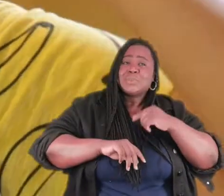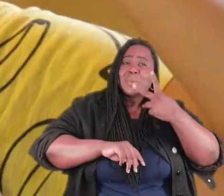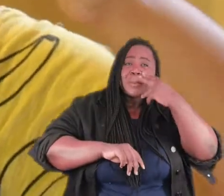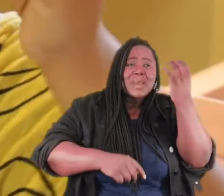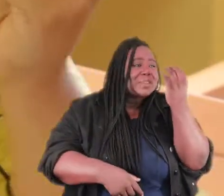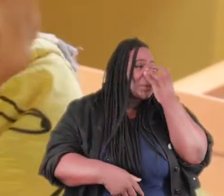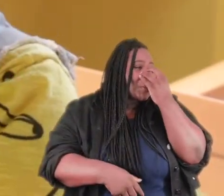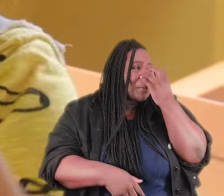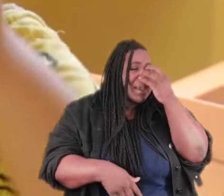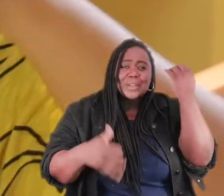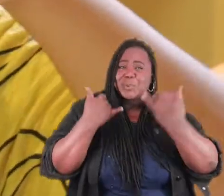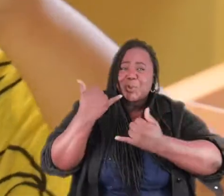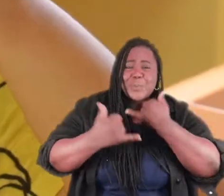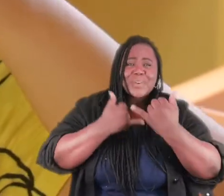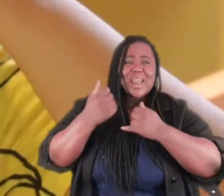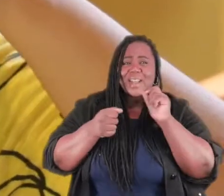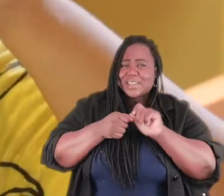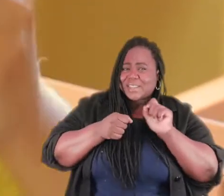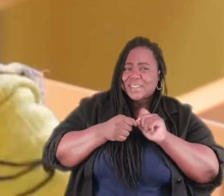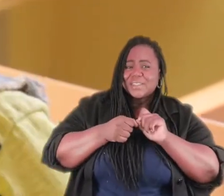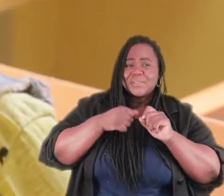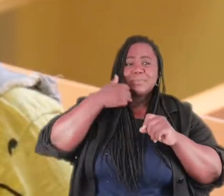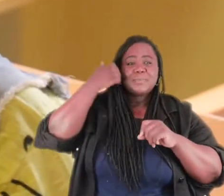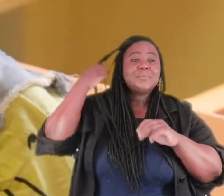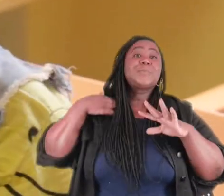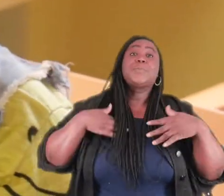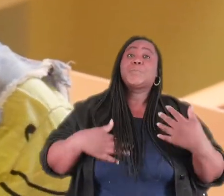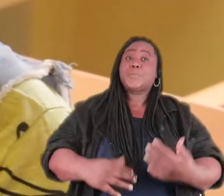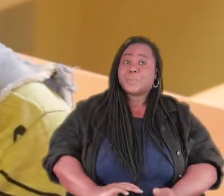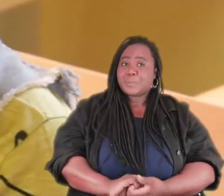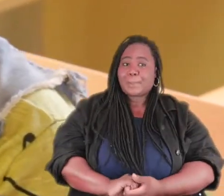forma de um palhaço fazendo uma estripulia.